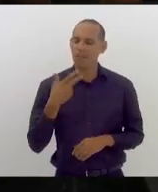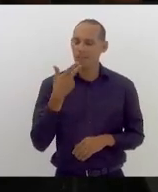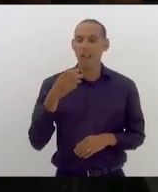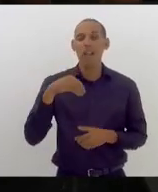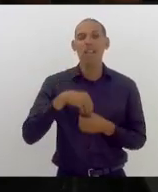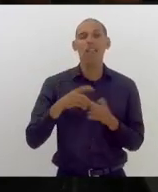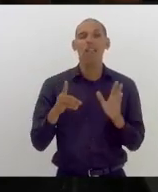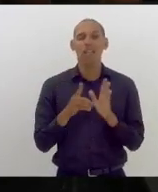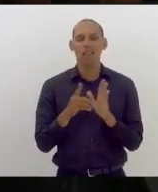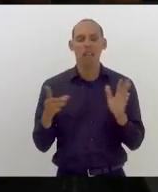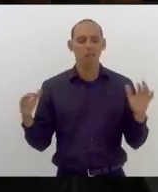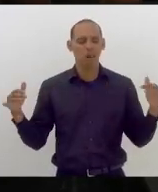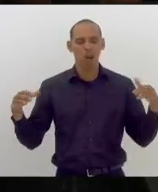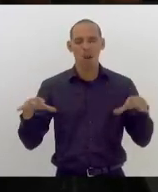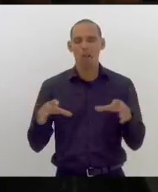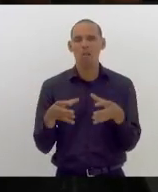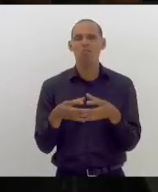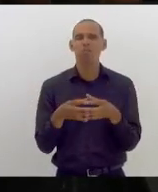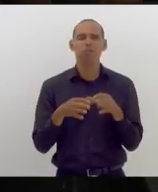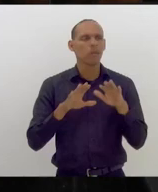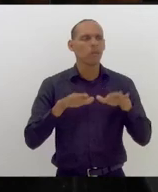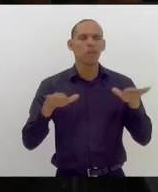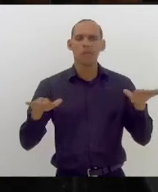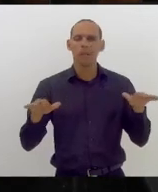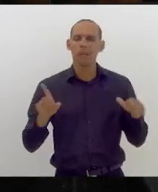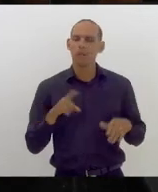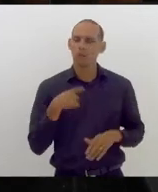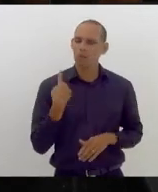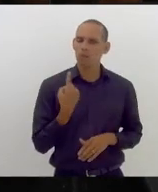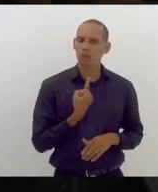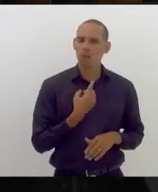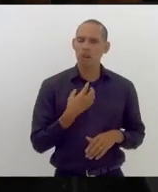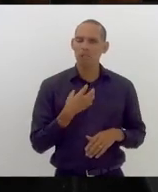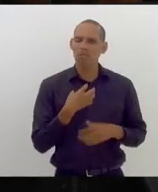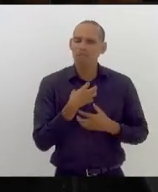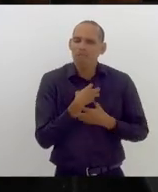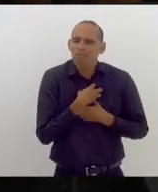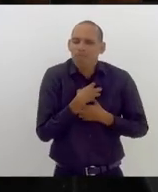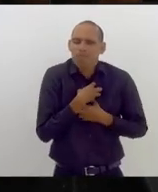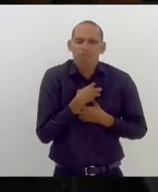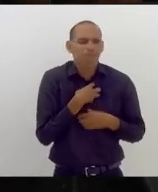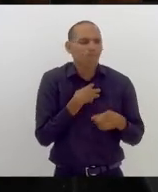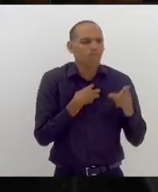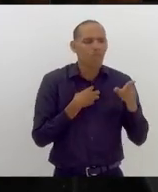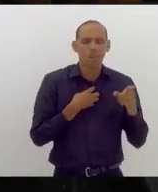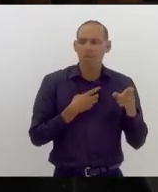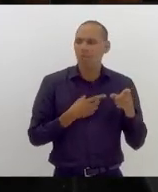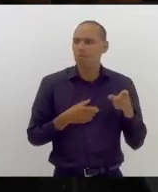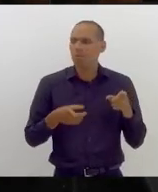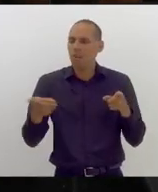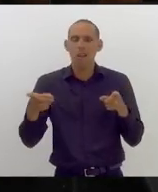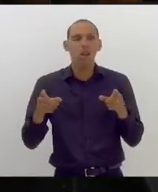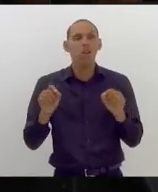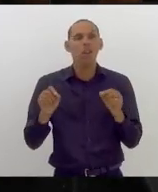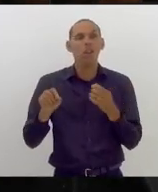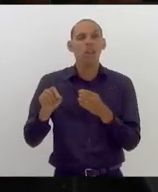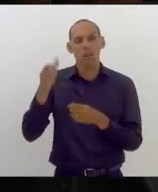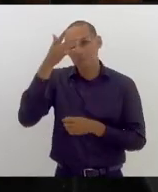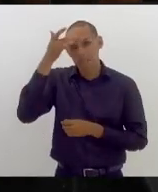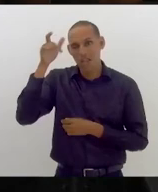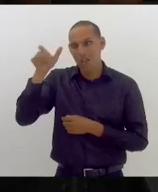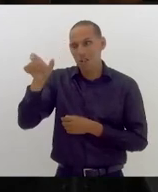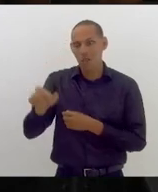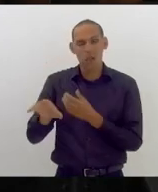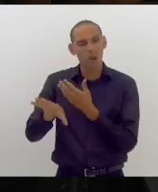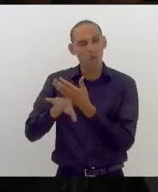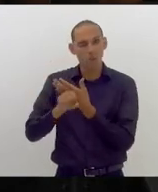Detran, reúno algumas vezes a equipe e falo assim, cara, se a gente não sentir lá na ponta, está aqui o meu ouvidor, que eu mando mensagem